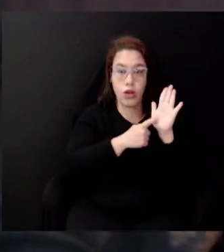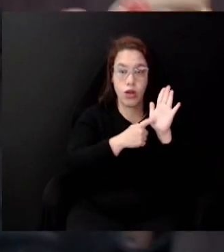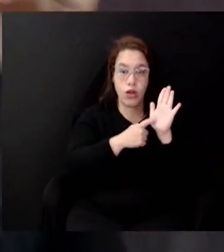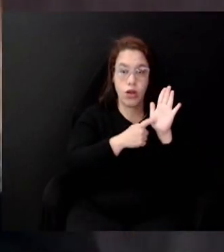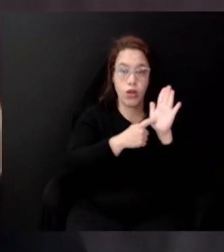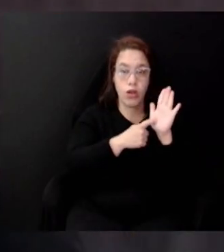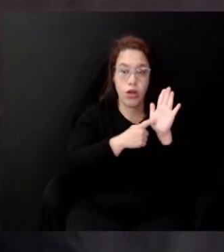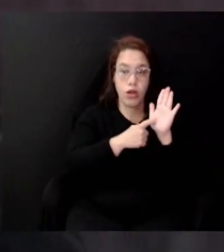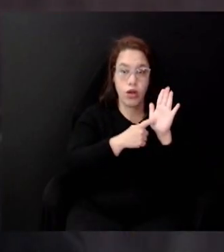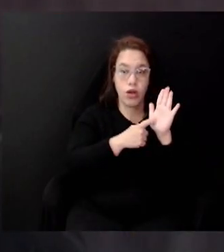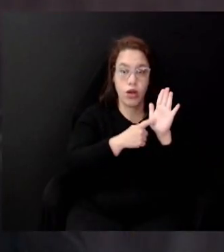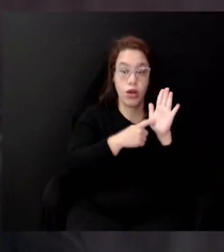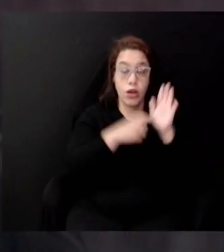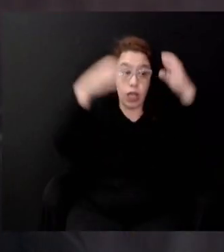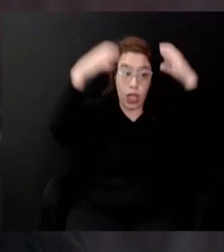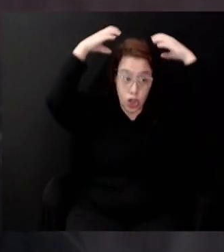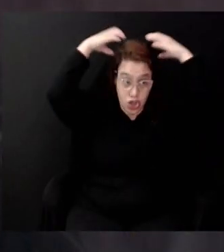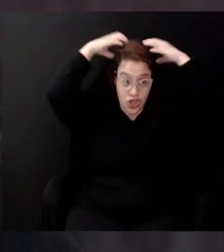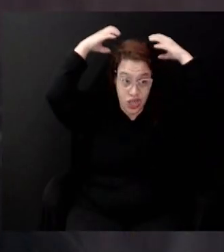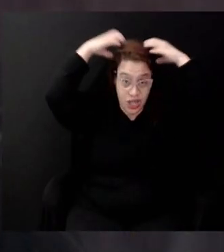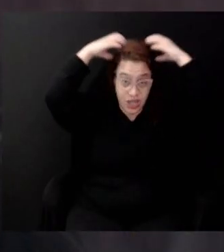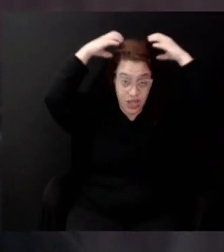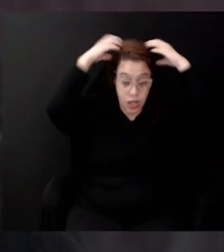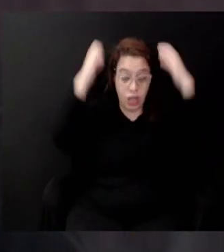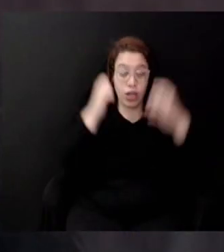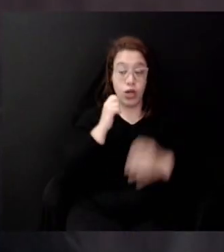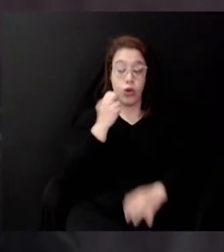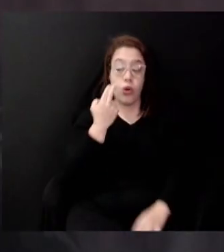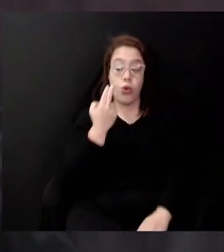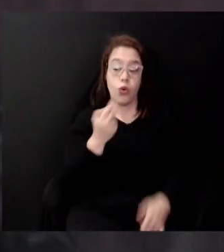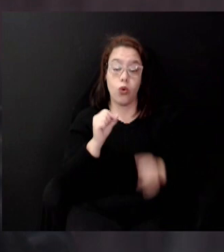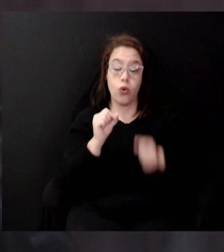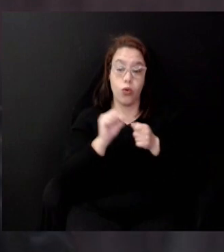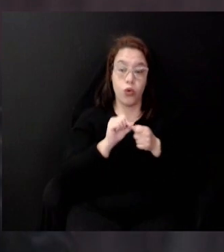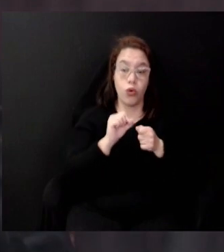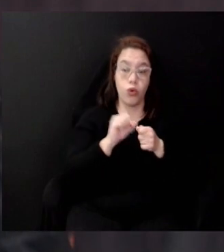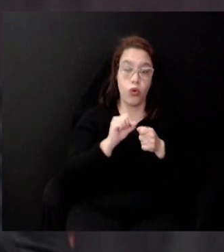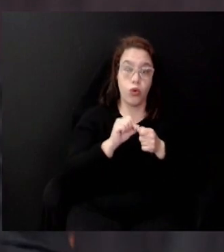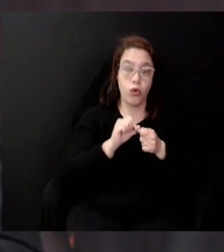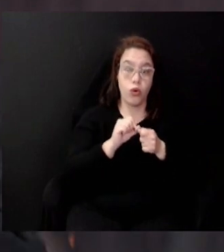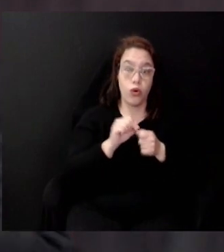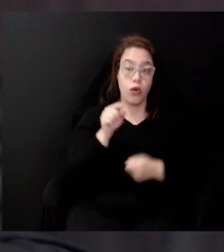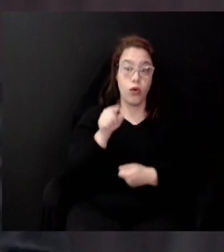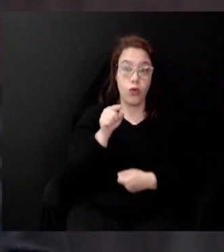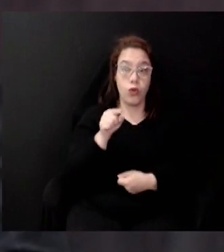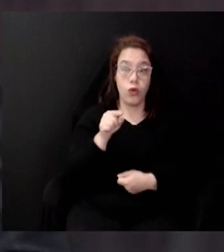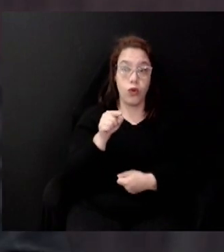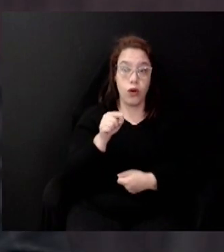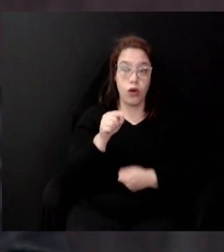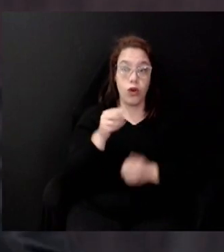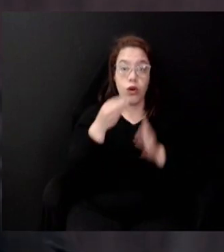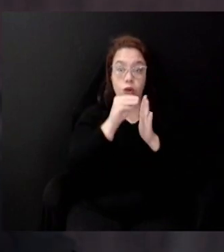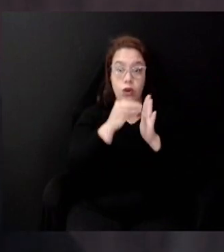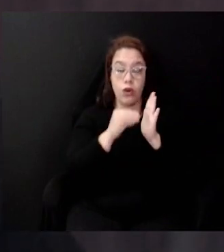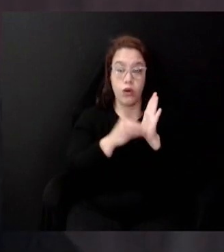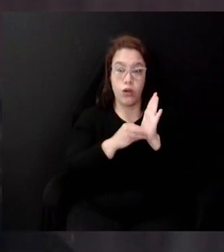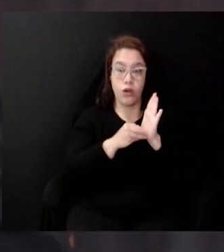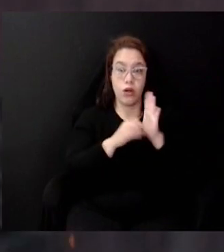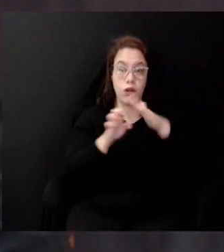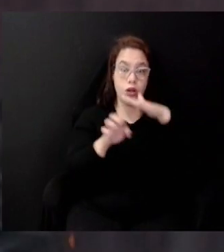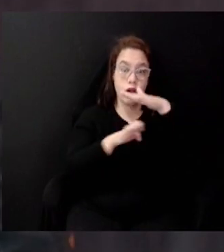da Disney, ou faça... E você fornece para aquela empresa o